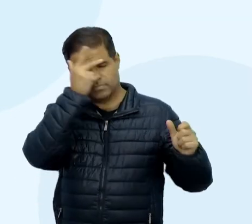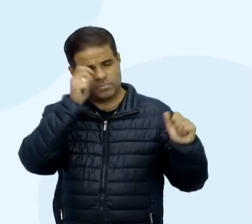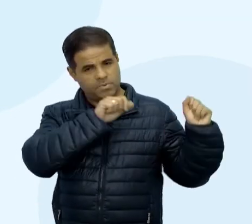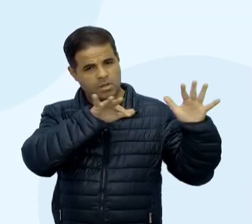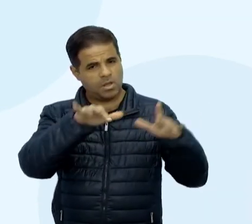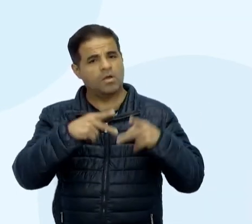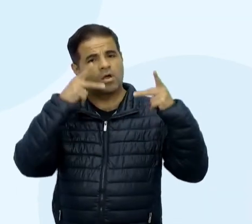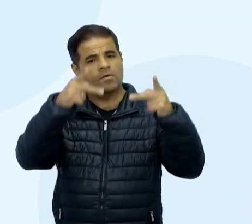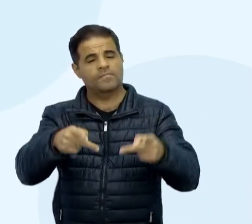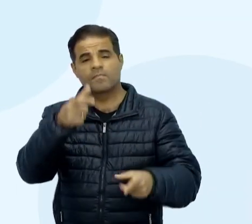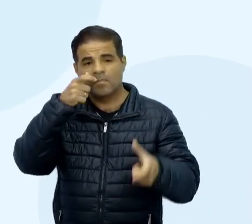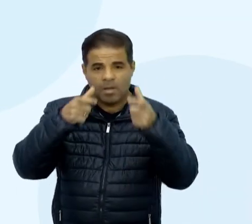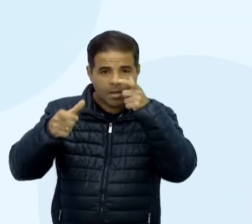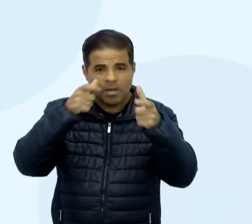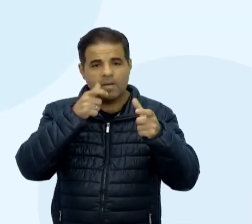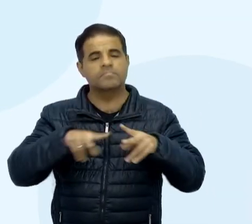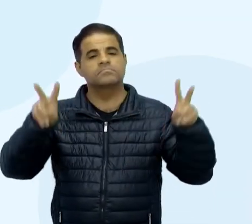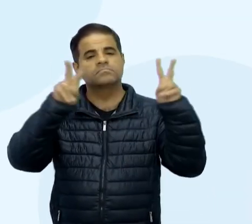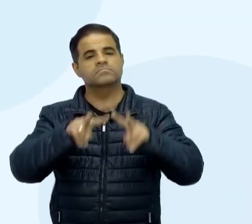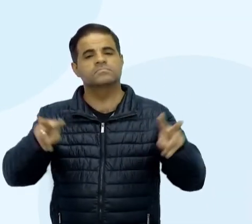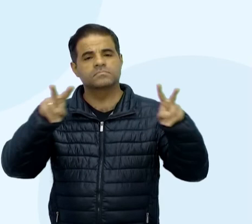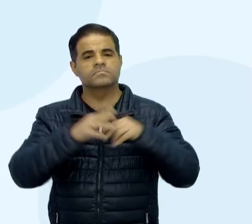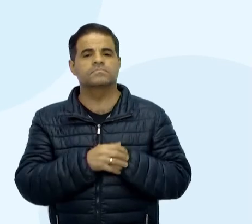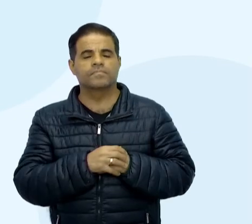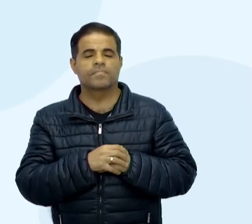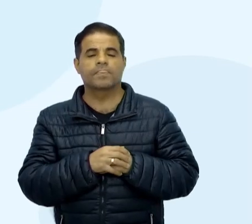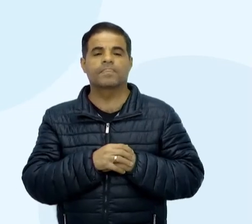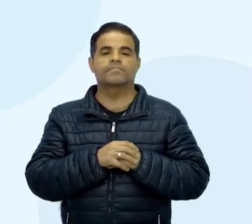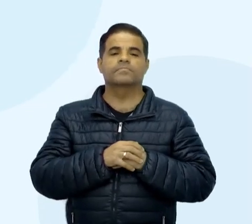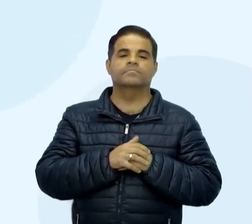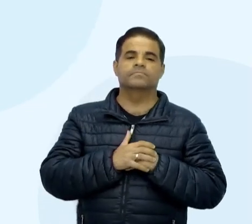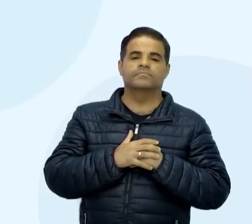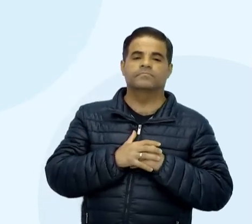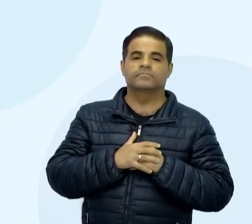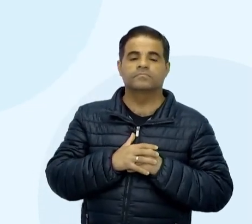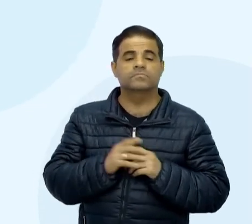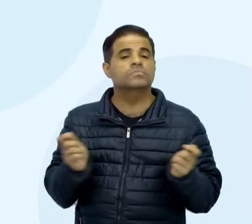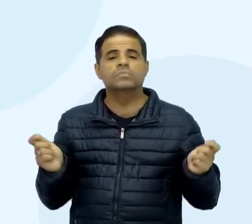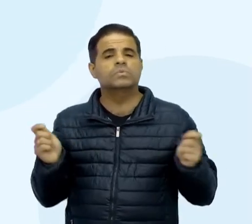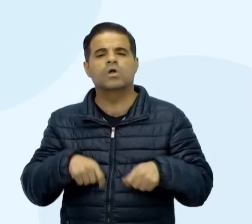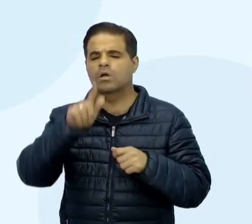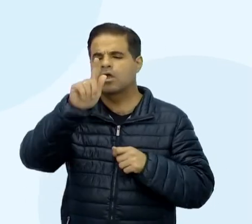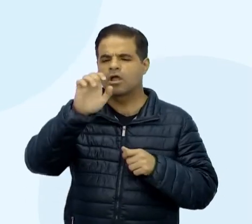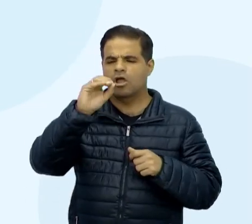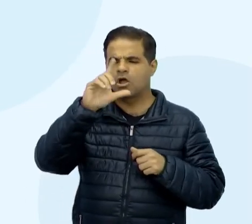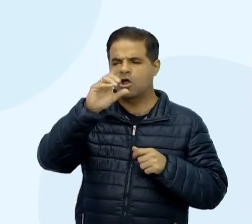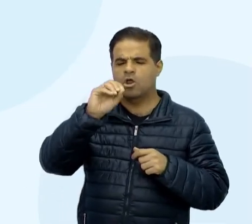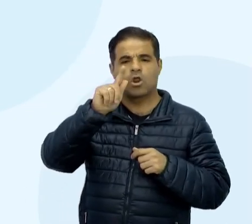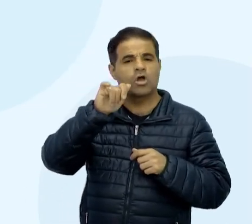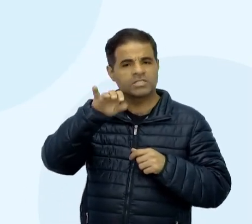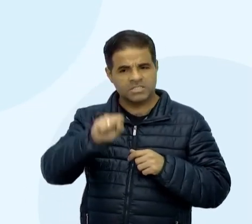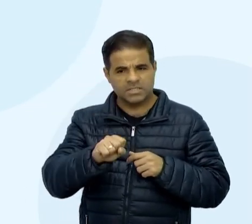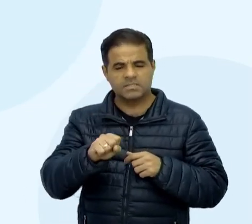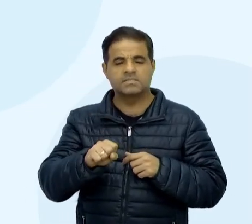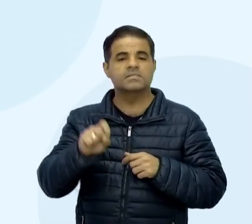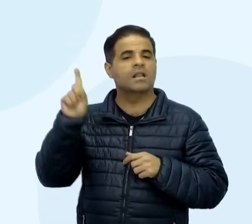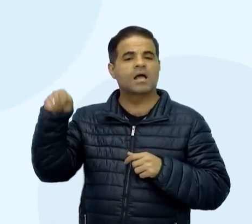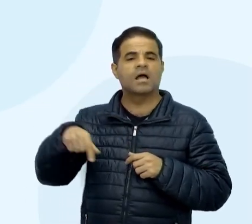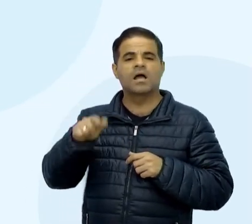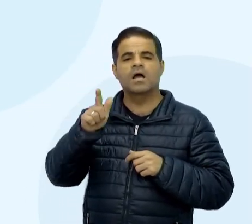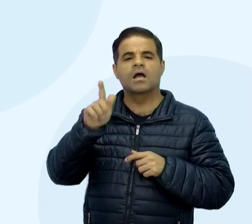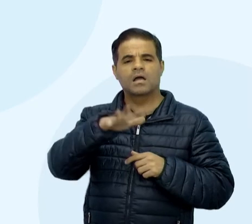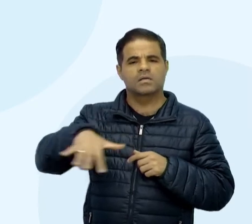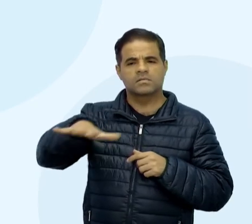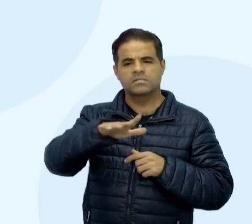pelos turistas. Vamos para a nossa próxima pergunta. Quais são as condições geológicas lá do Rio de Janeiro?